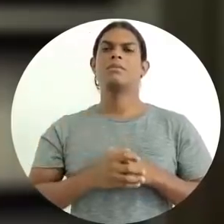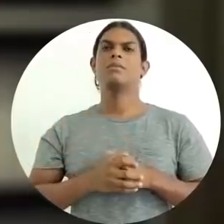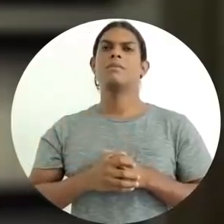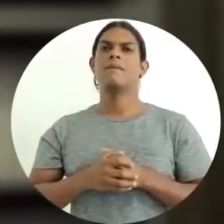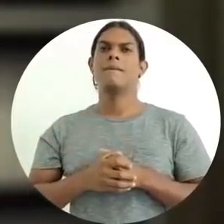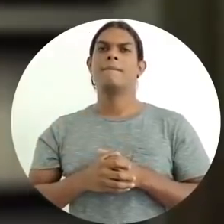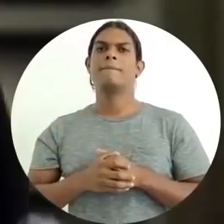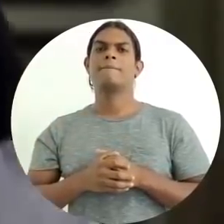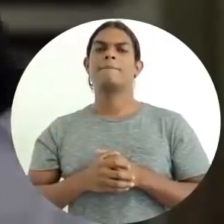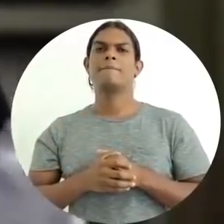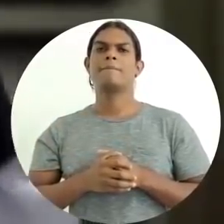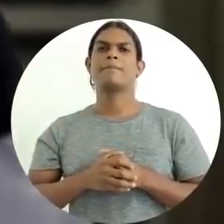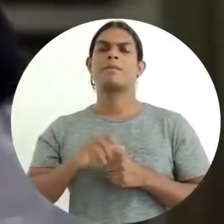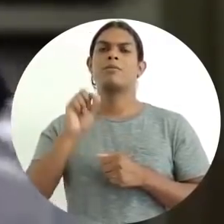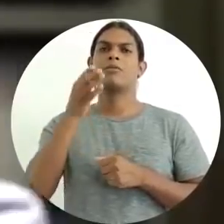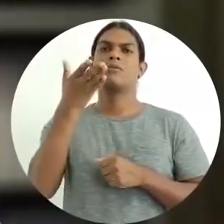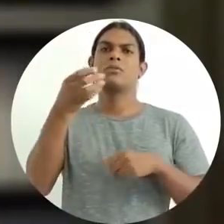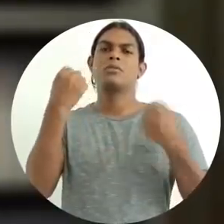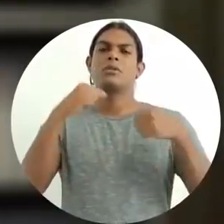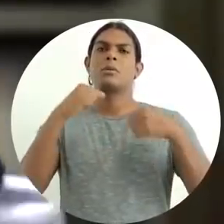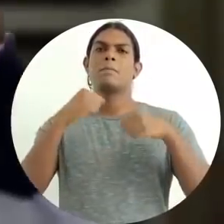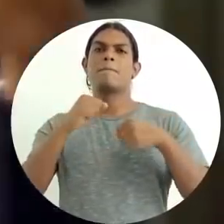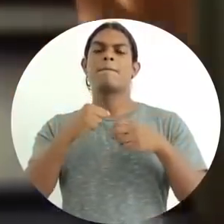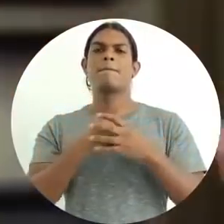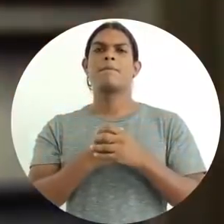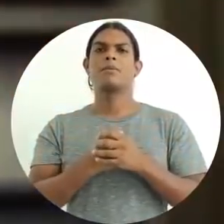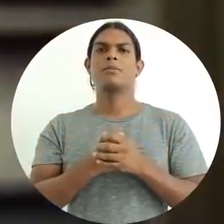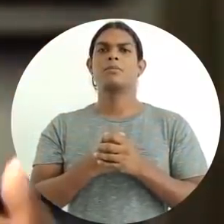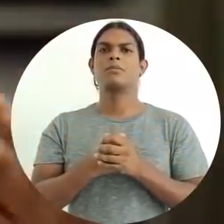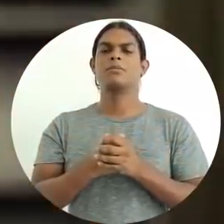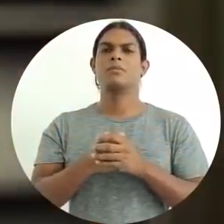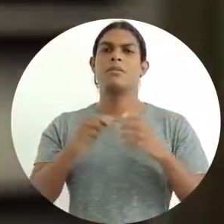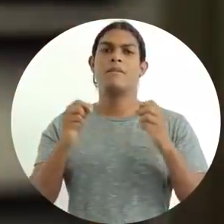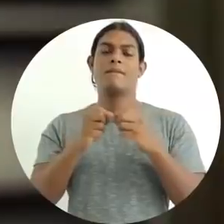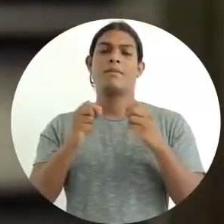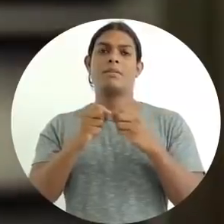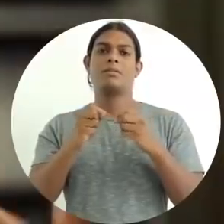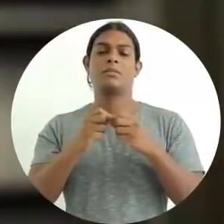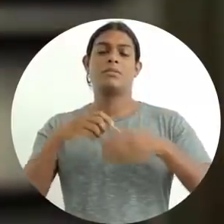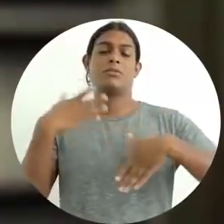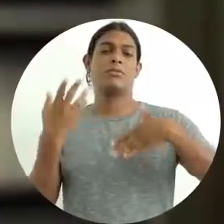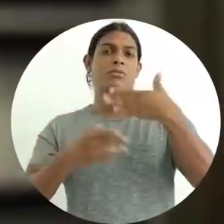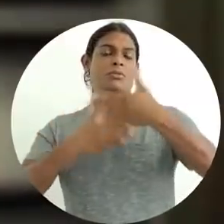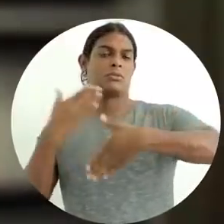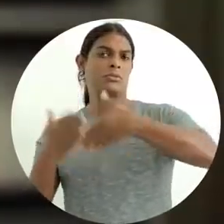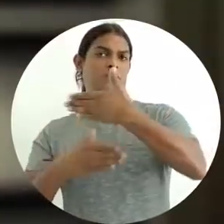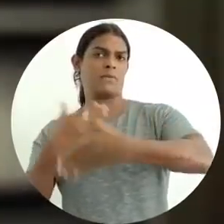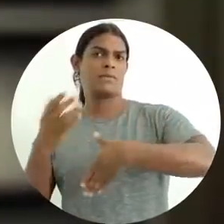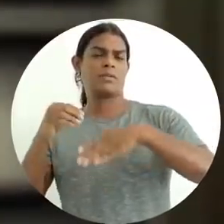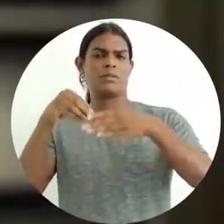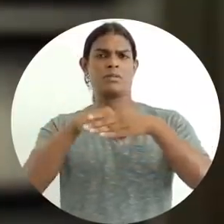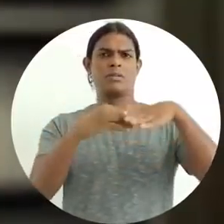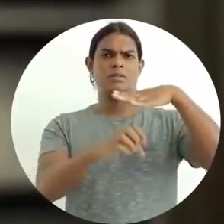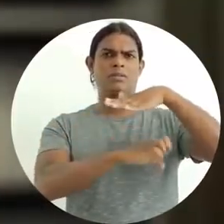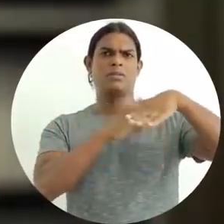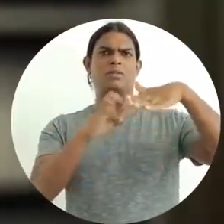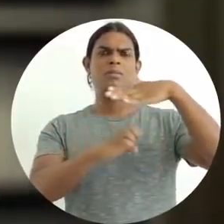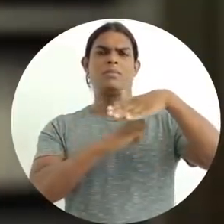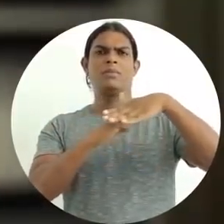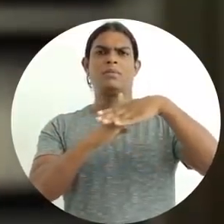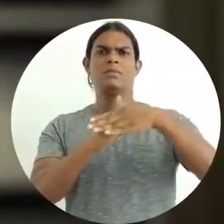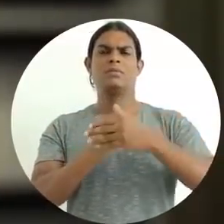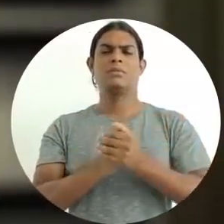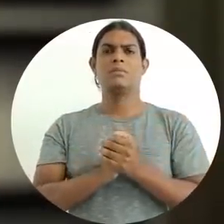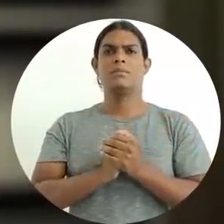a máscara, aquilo que você pode colocar e tirar ou até mesmo desenvolver.